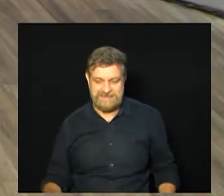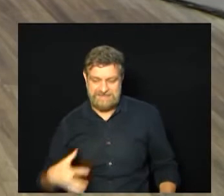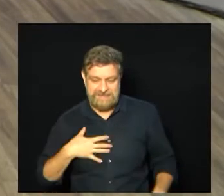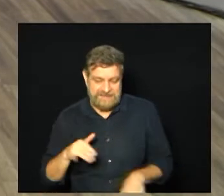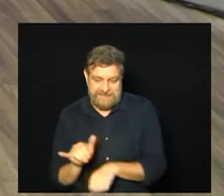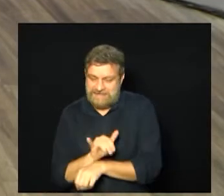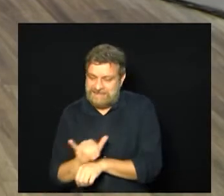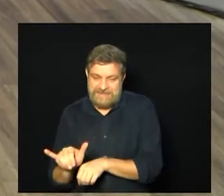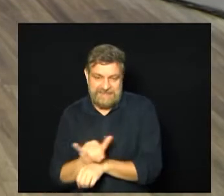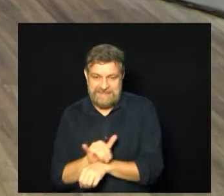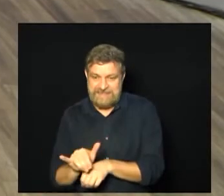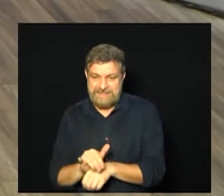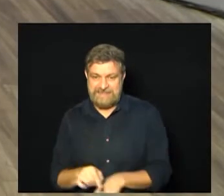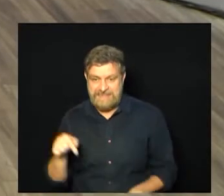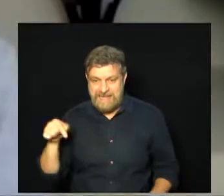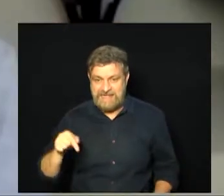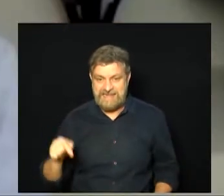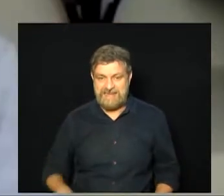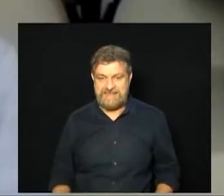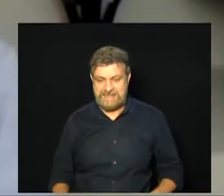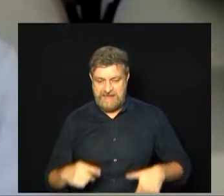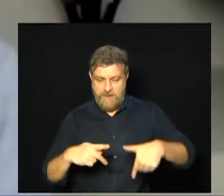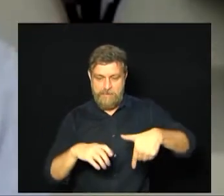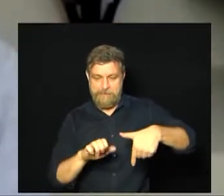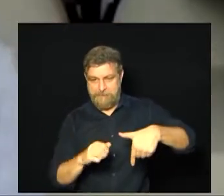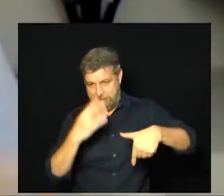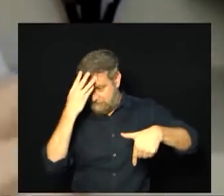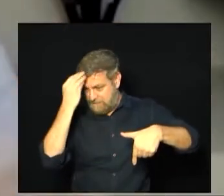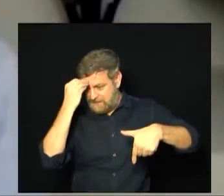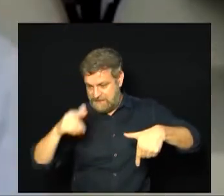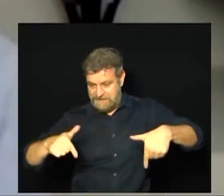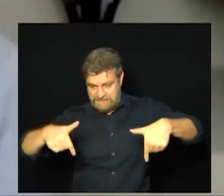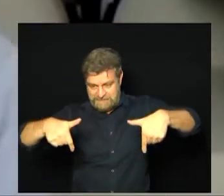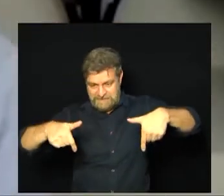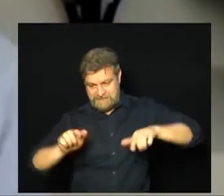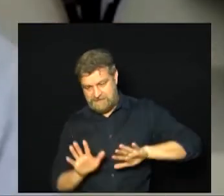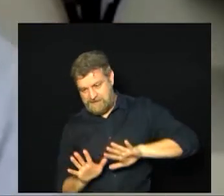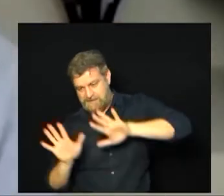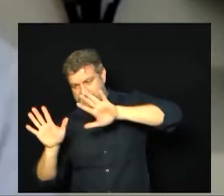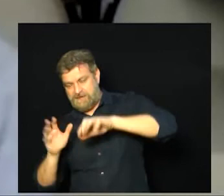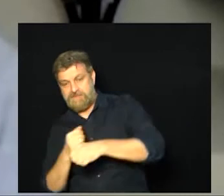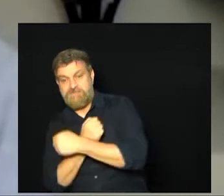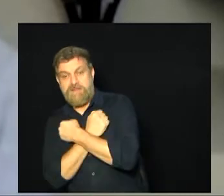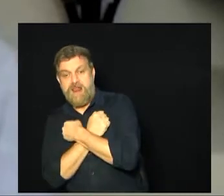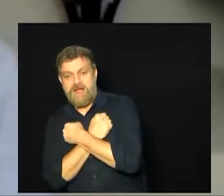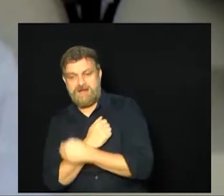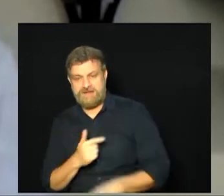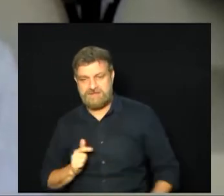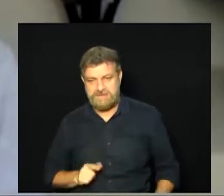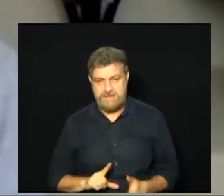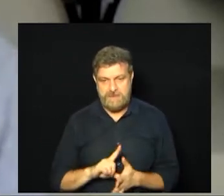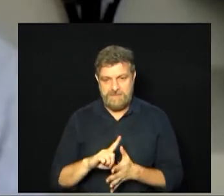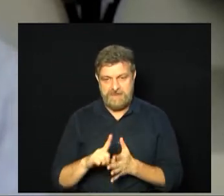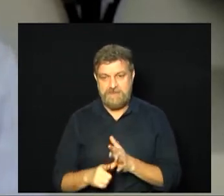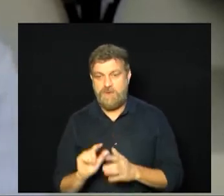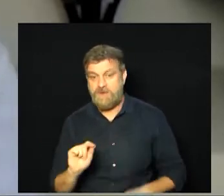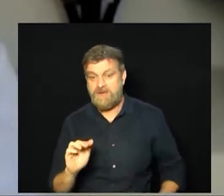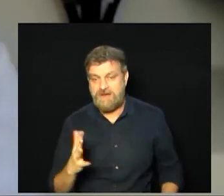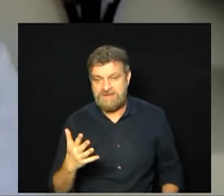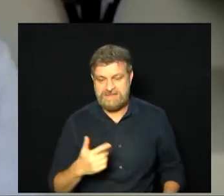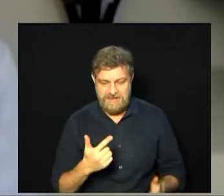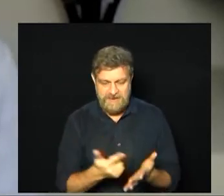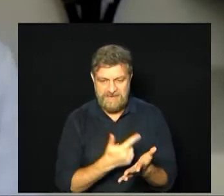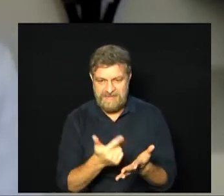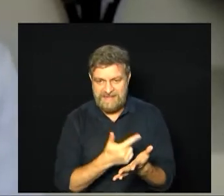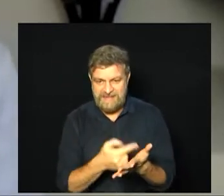Não marcar gol, tem que ir para o gol. E aí ele veio a fazer. Inclusive, aí no jogo seguinte, inclusive, não está no livro, mas